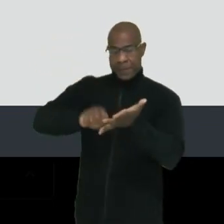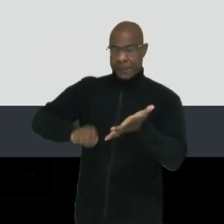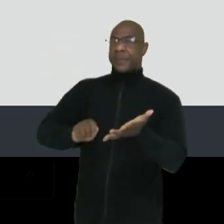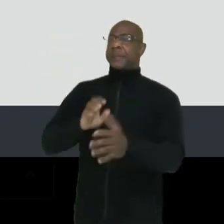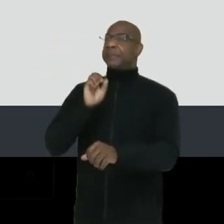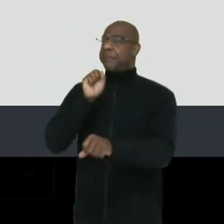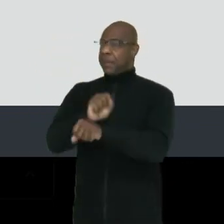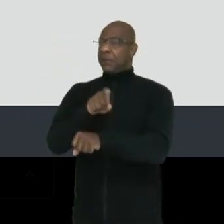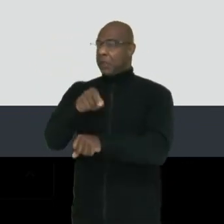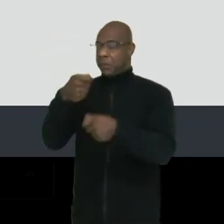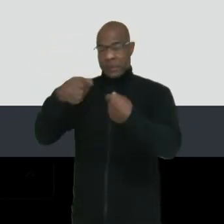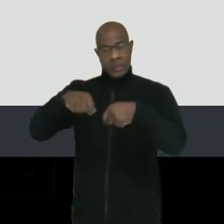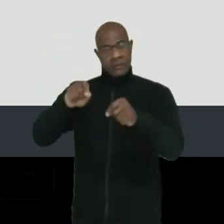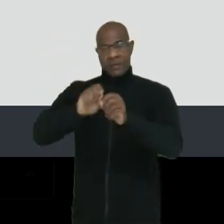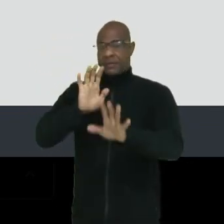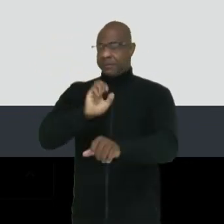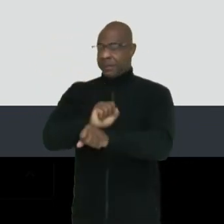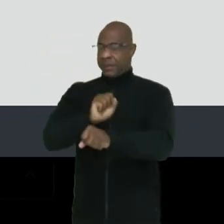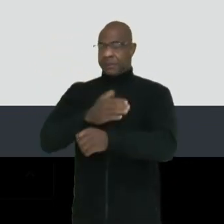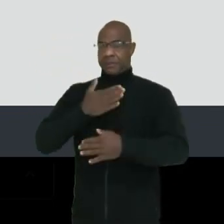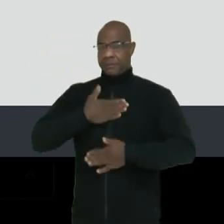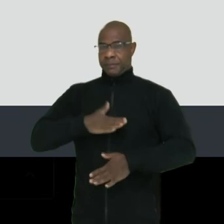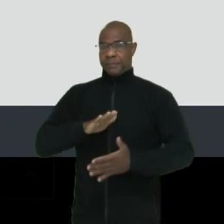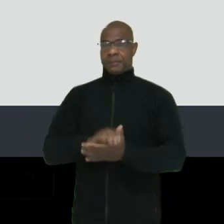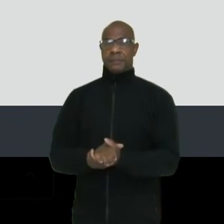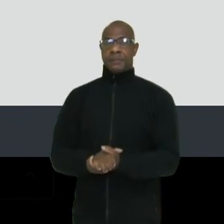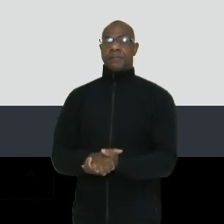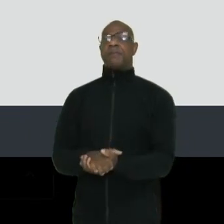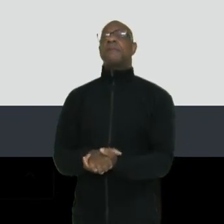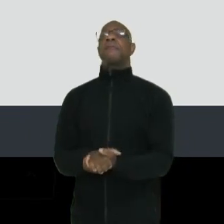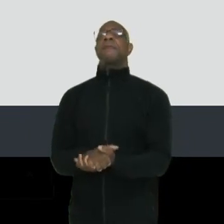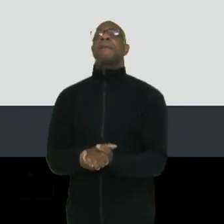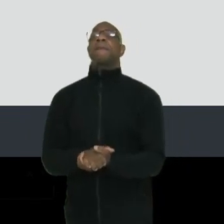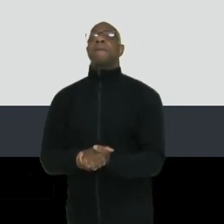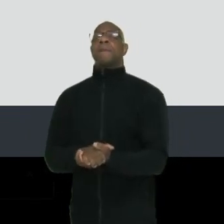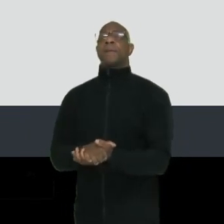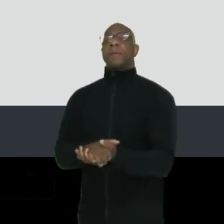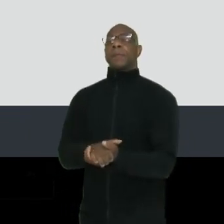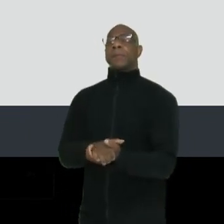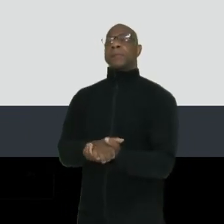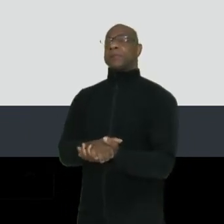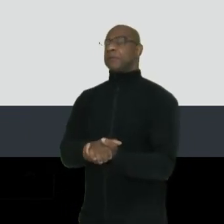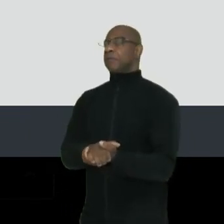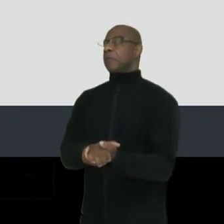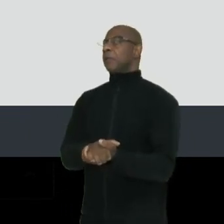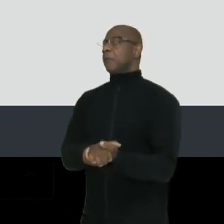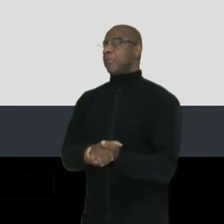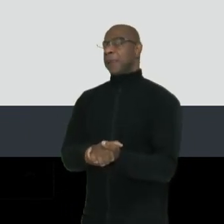vai responder, vai repetir. Então, vamos lá. Preste atenção na pronúncia.